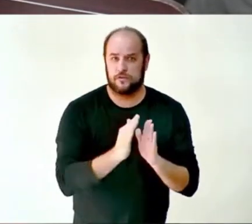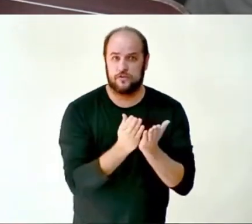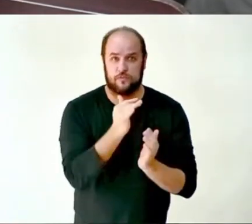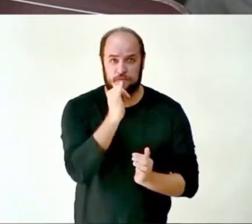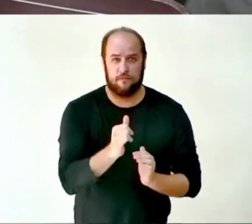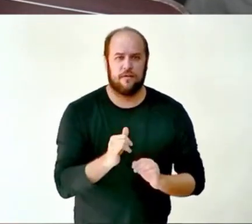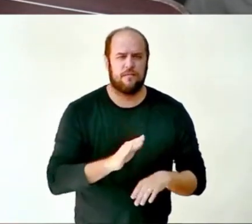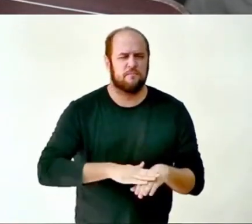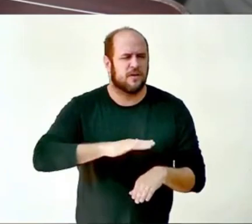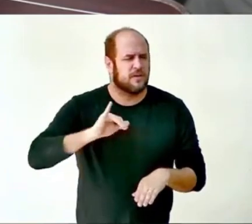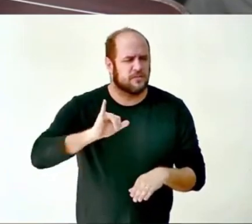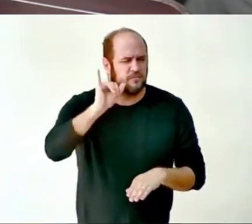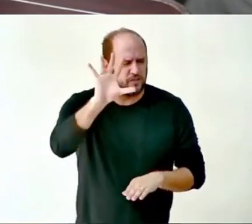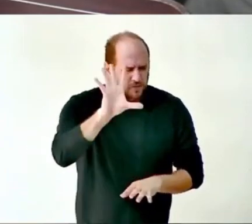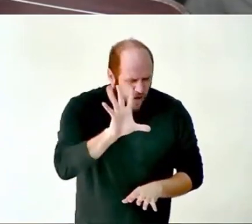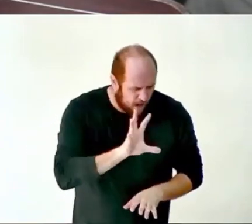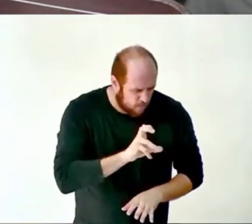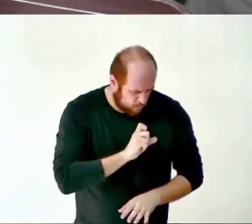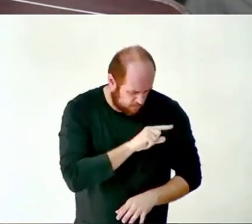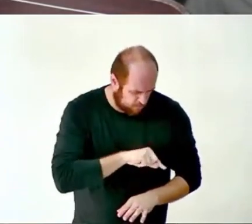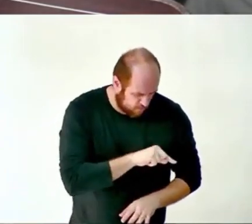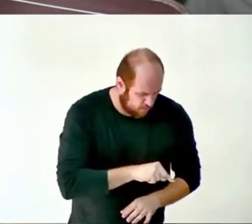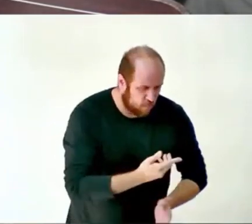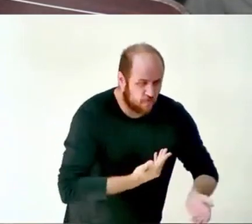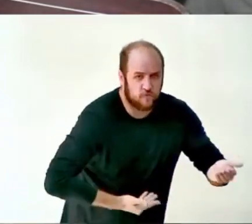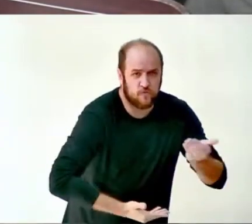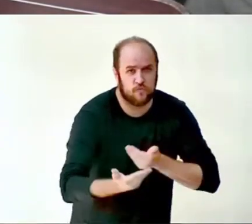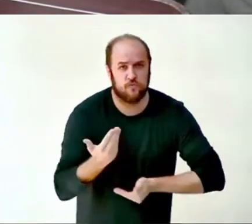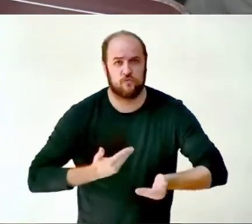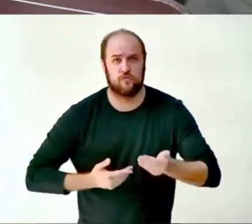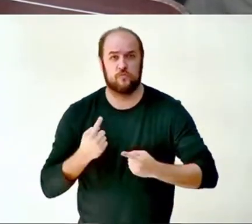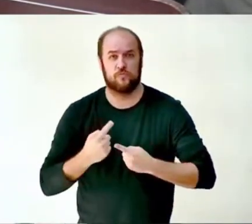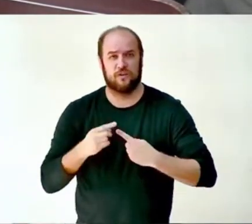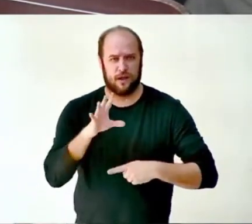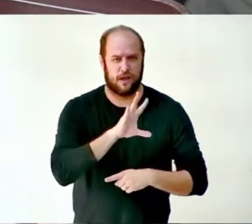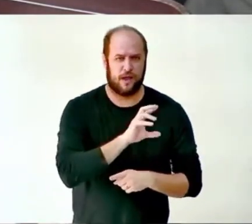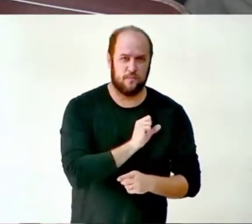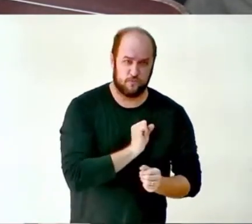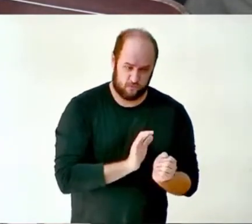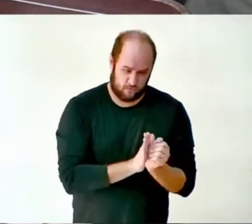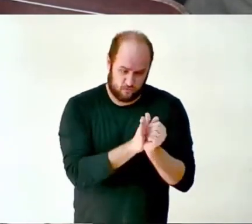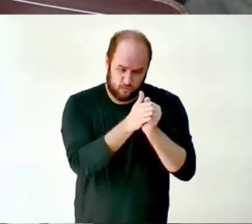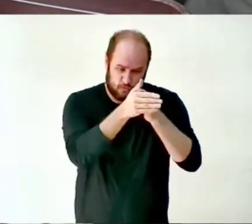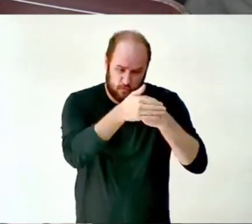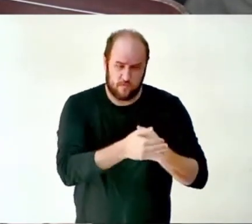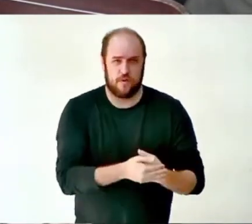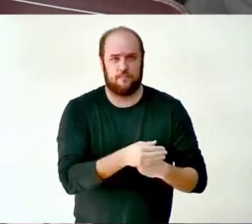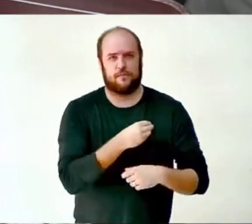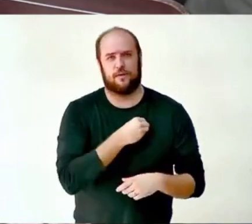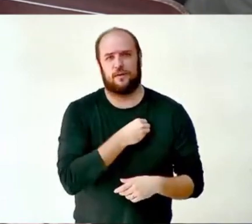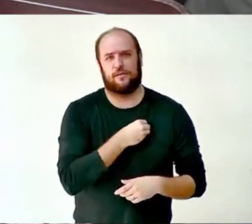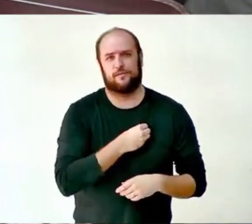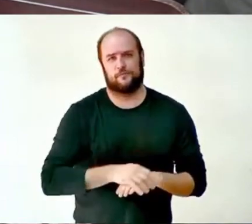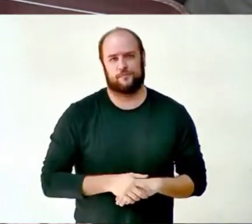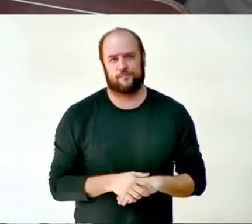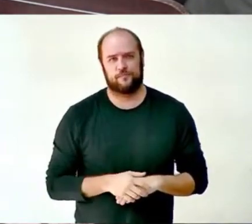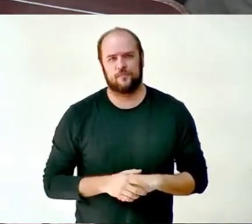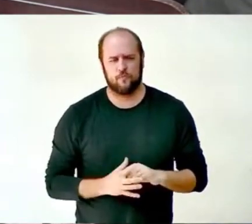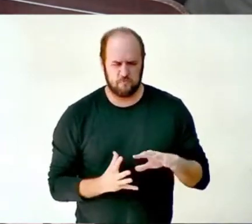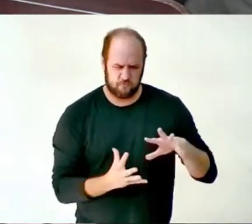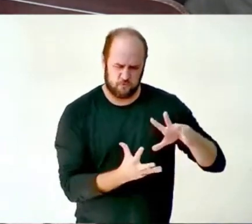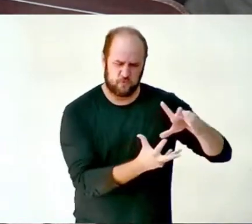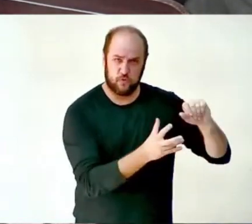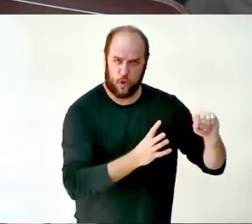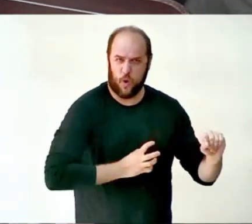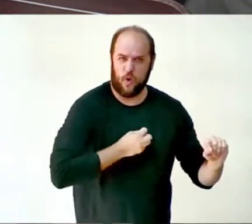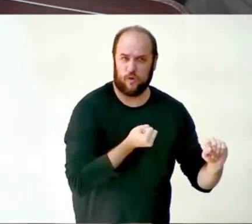amor intenso uns para com os outros, porque o amor cobre multidão de pecados. No mundo de ódio, falar de